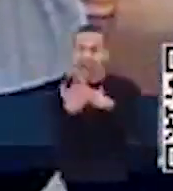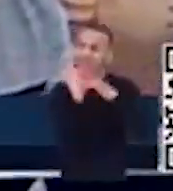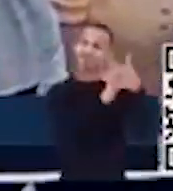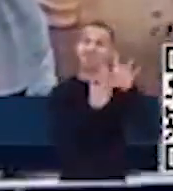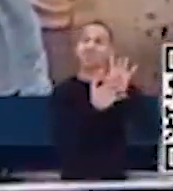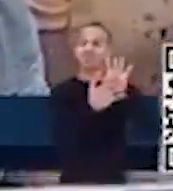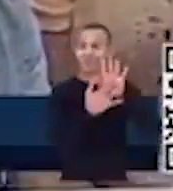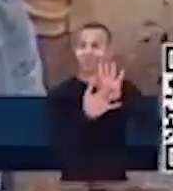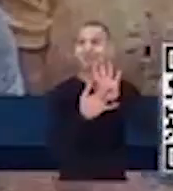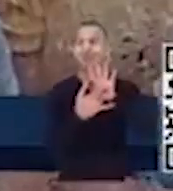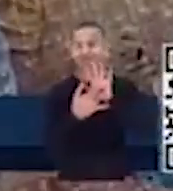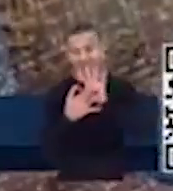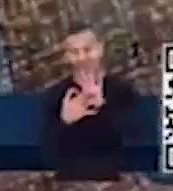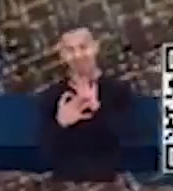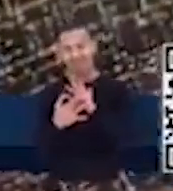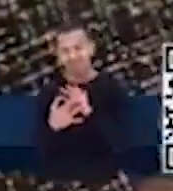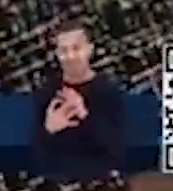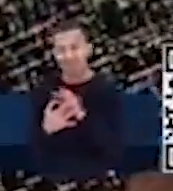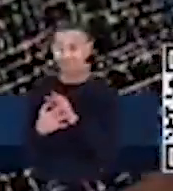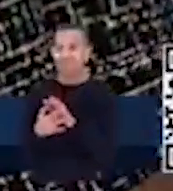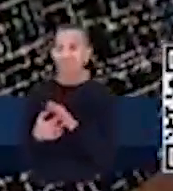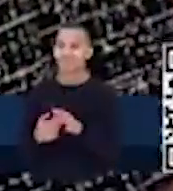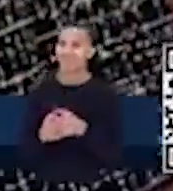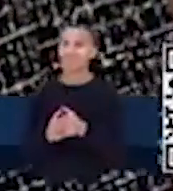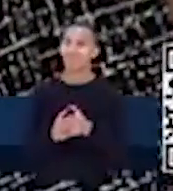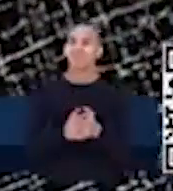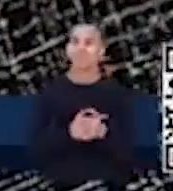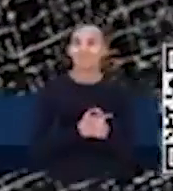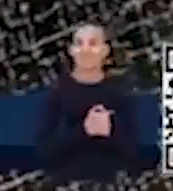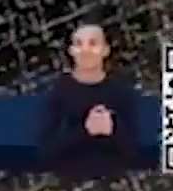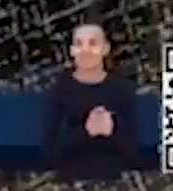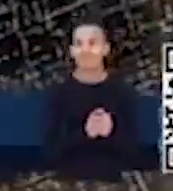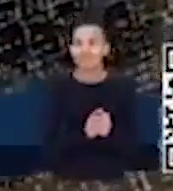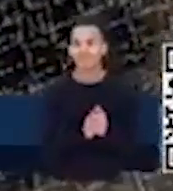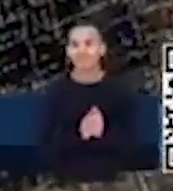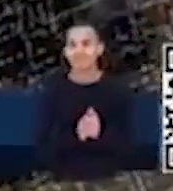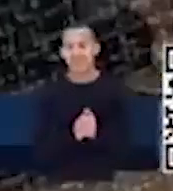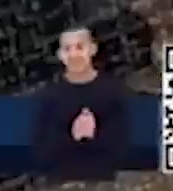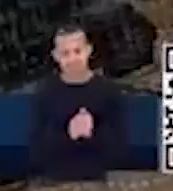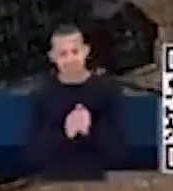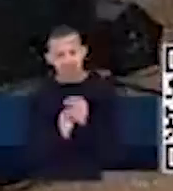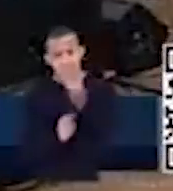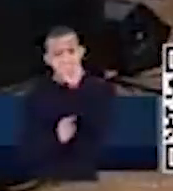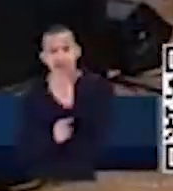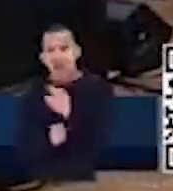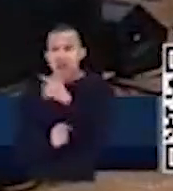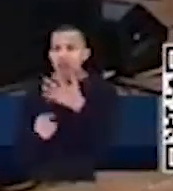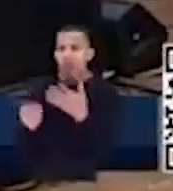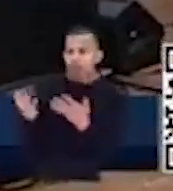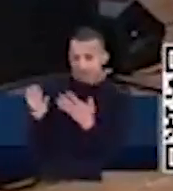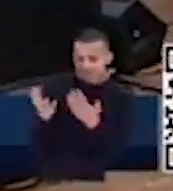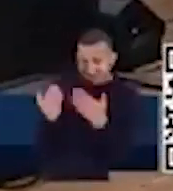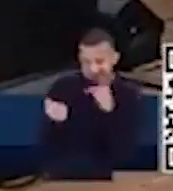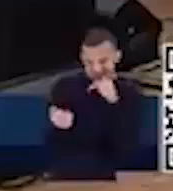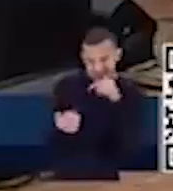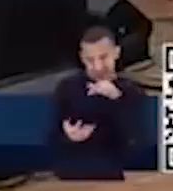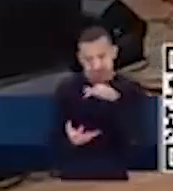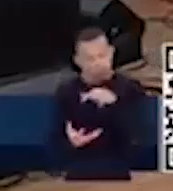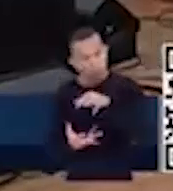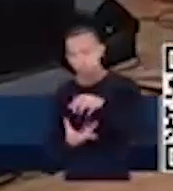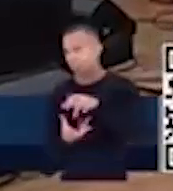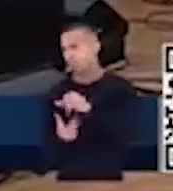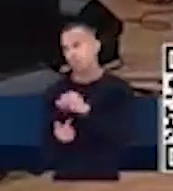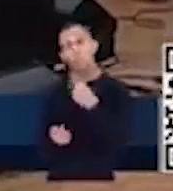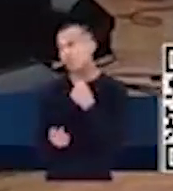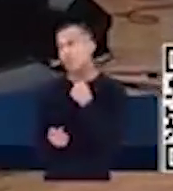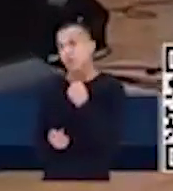Olha o silêncio. Aí você dá um. Jovem, o mundo não